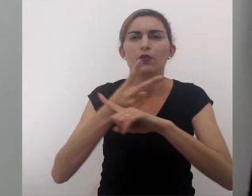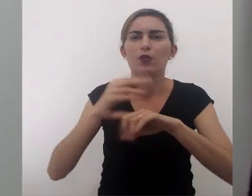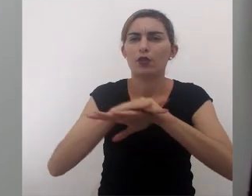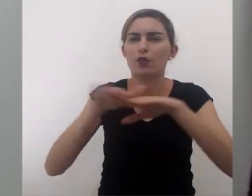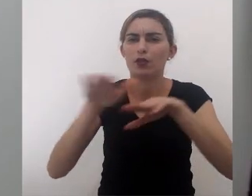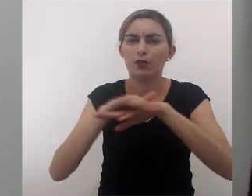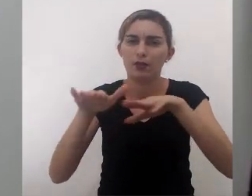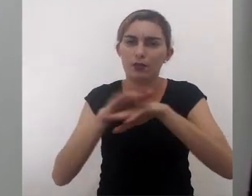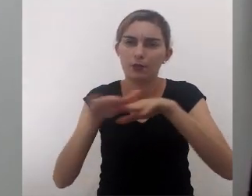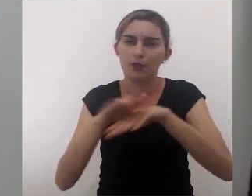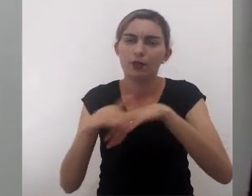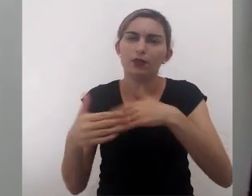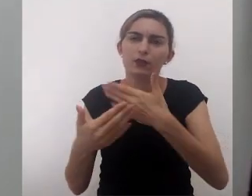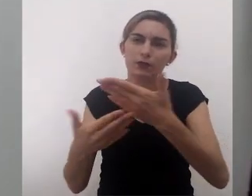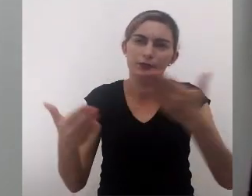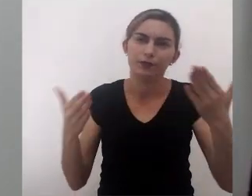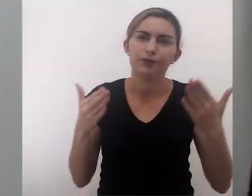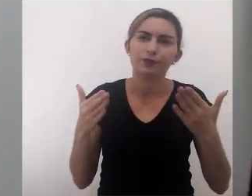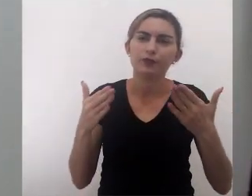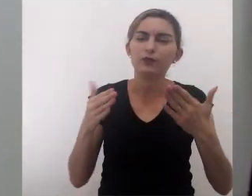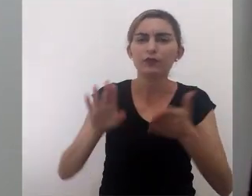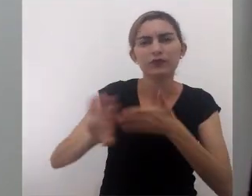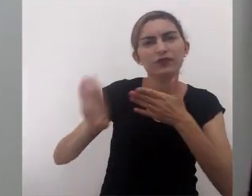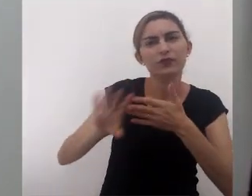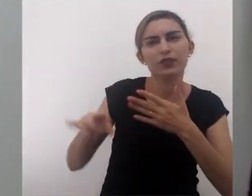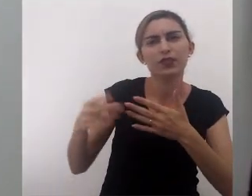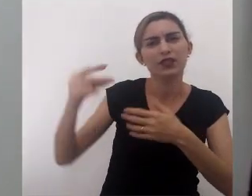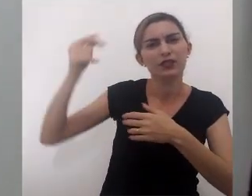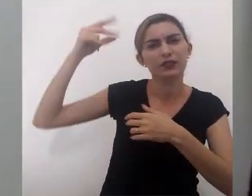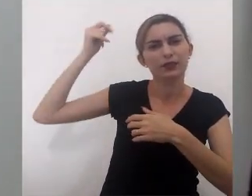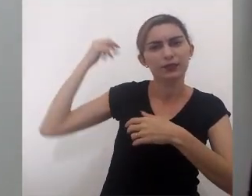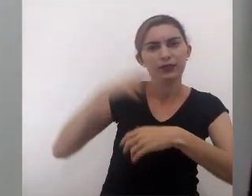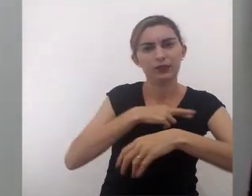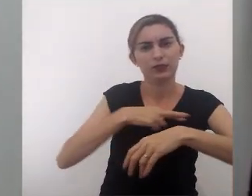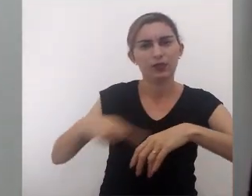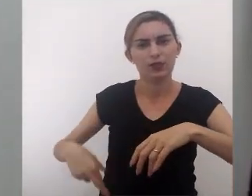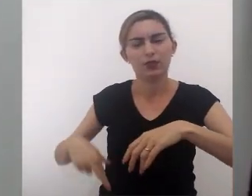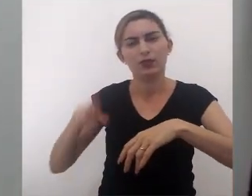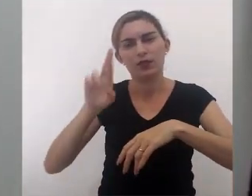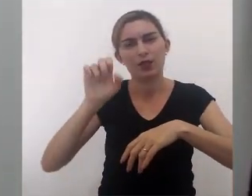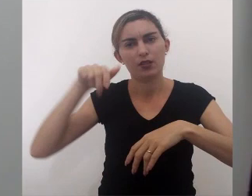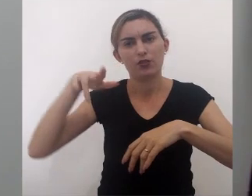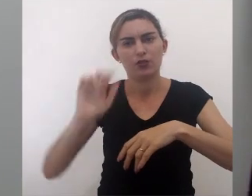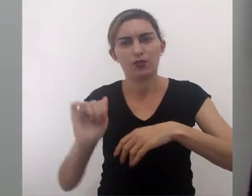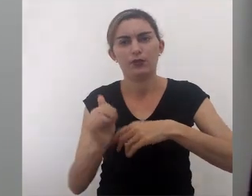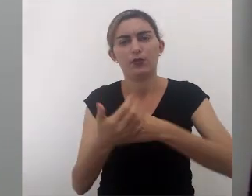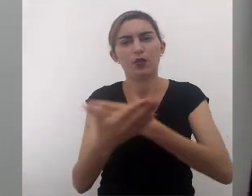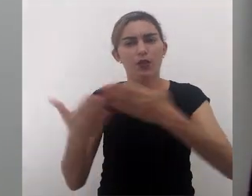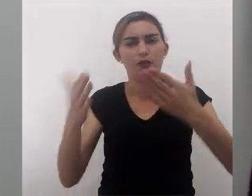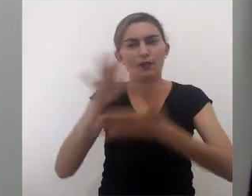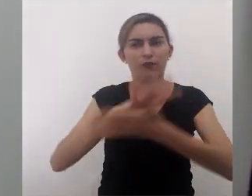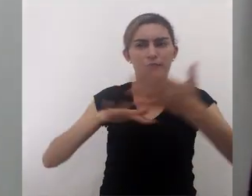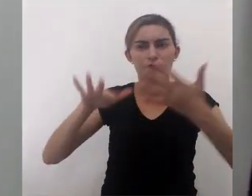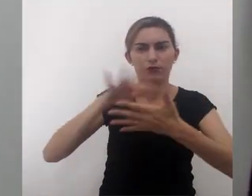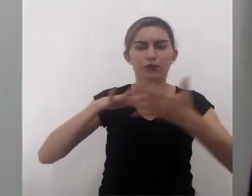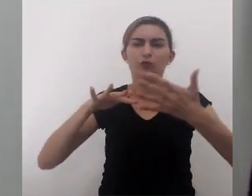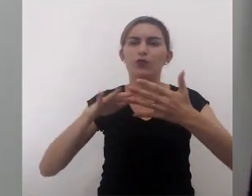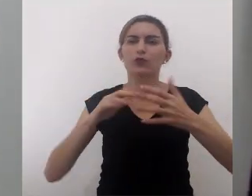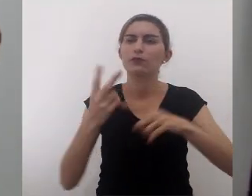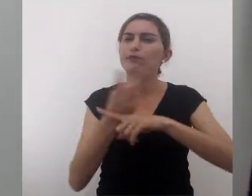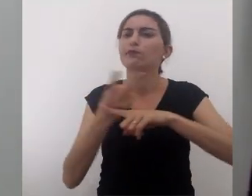buscavam acabar com resquícios do antigo regime, é isso. Revoluções que, na